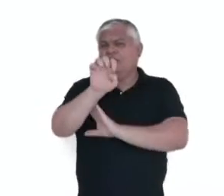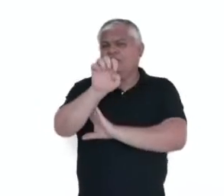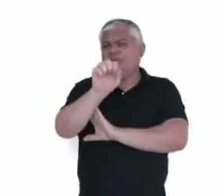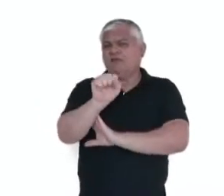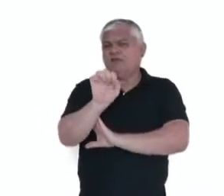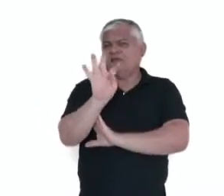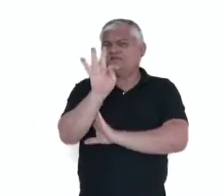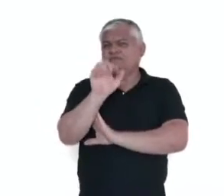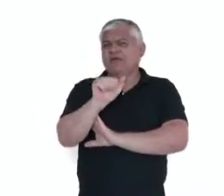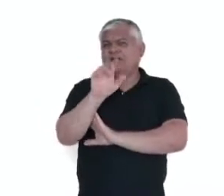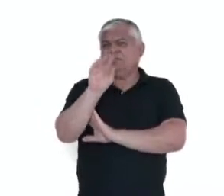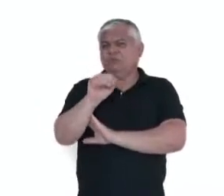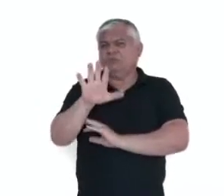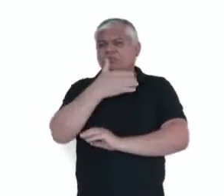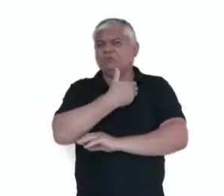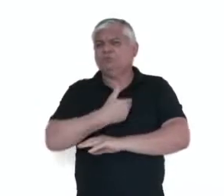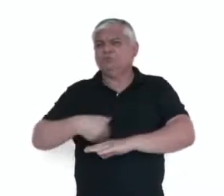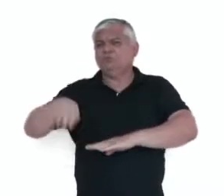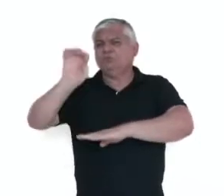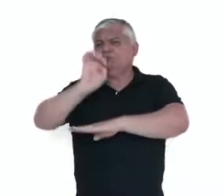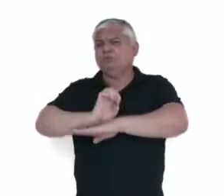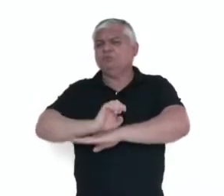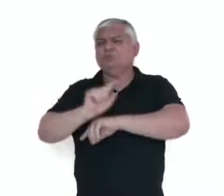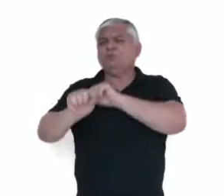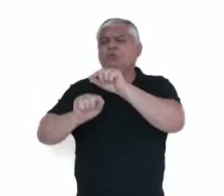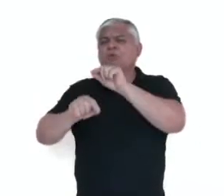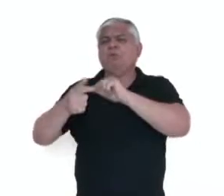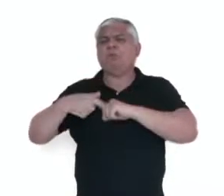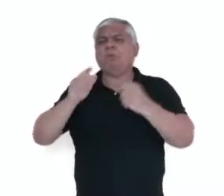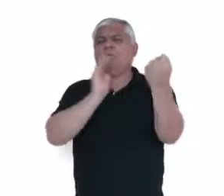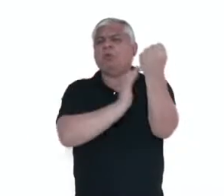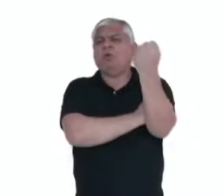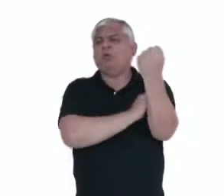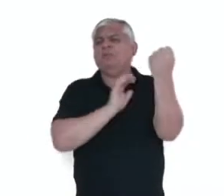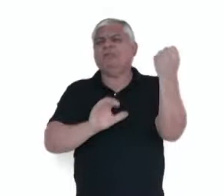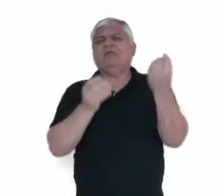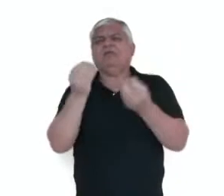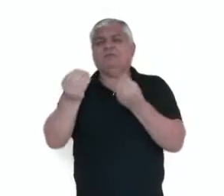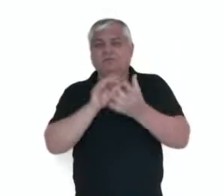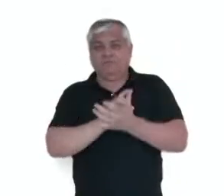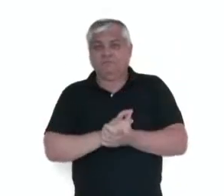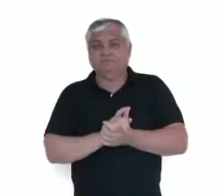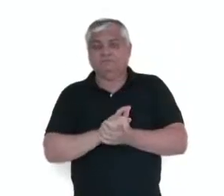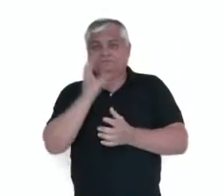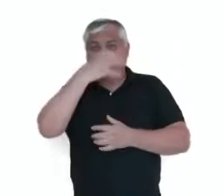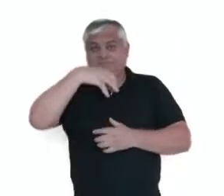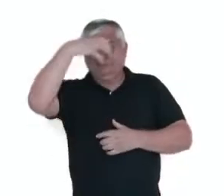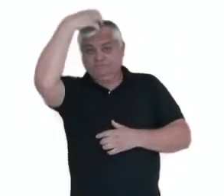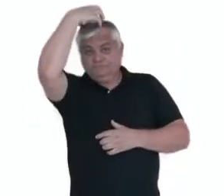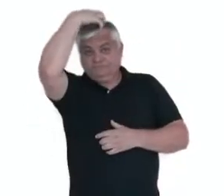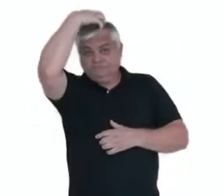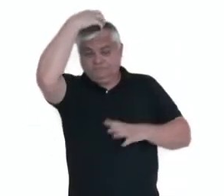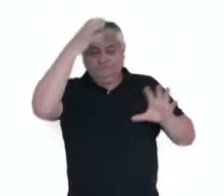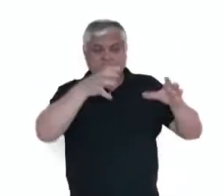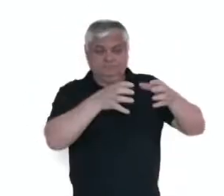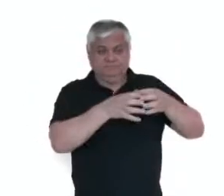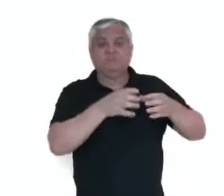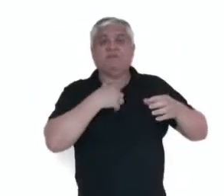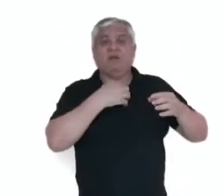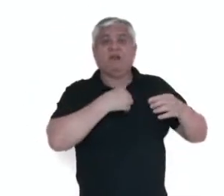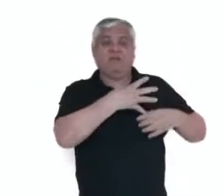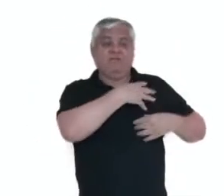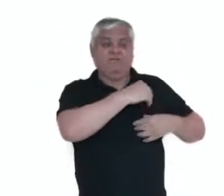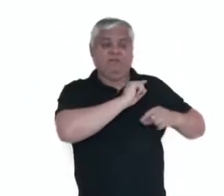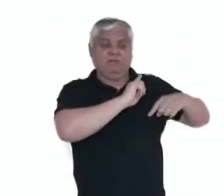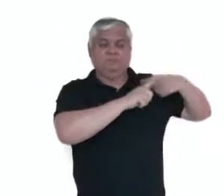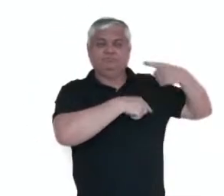que torna legítimo o seu poder. Por exemplo, as monarquias se justificam pelo sangue real e